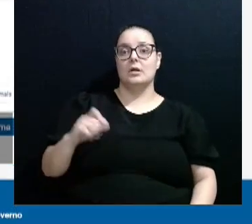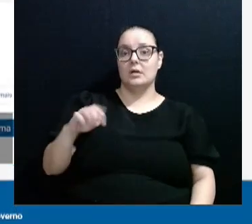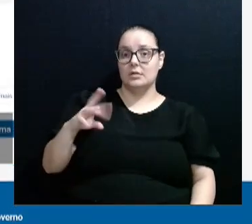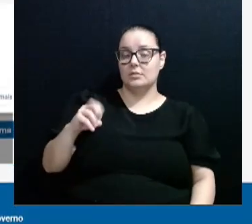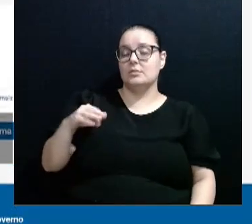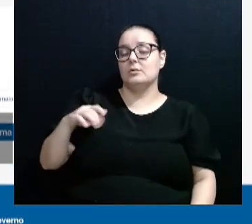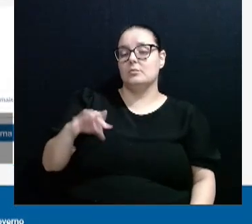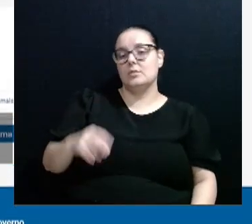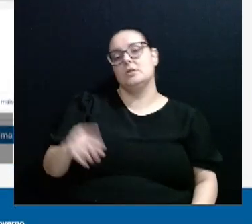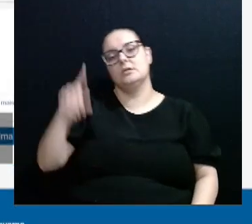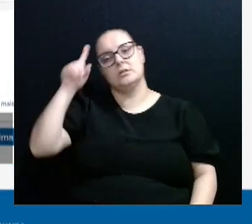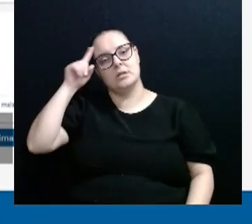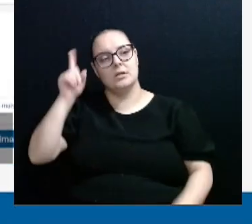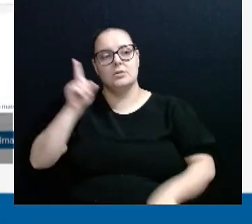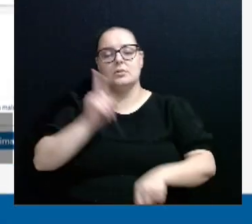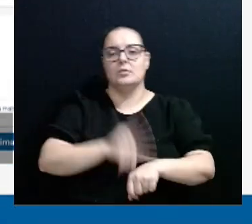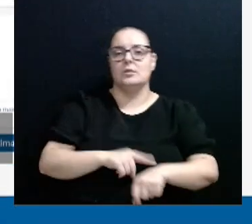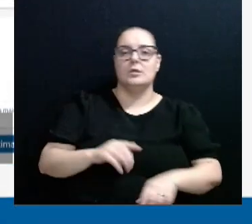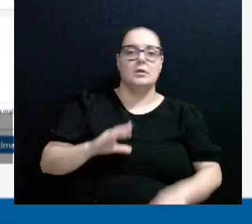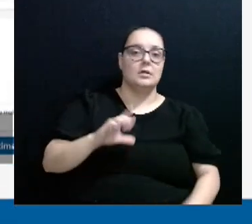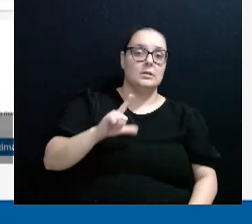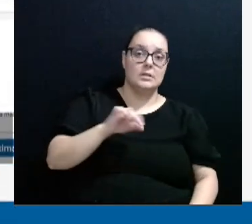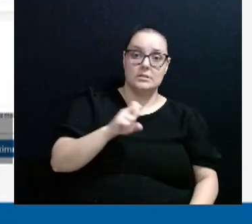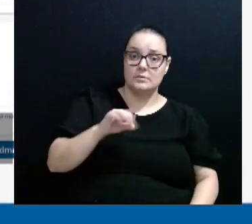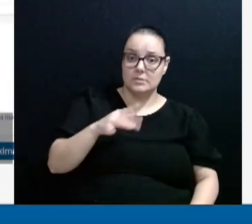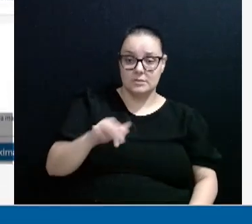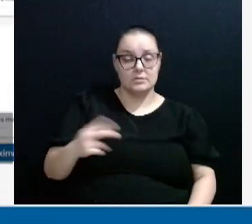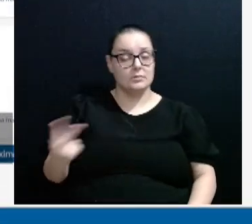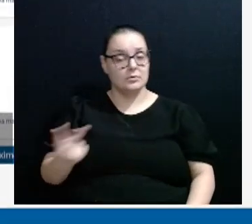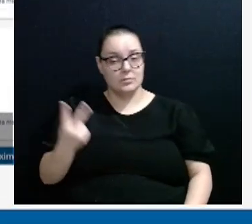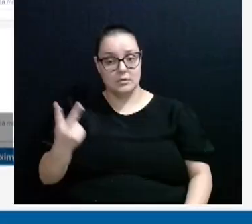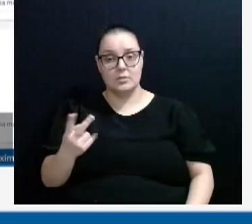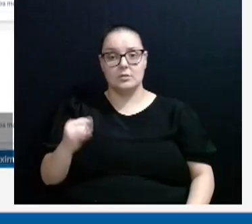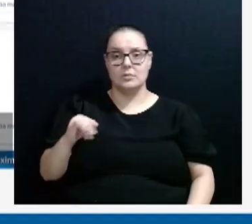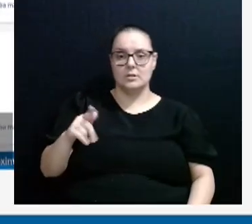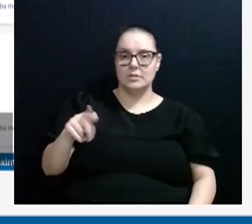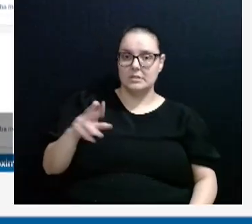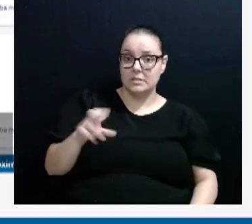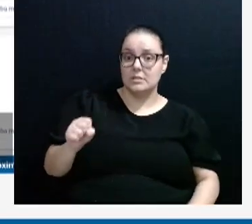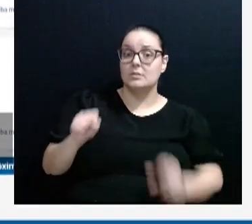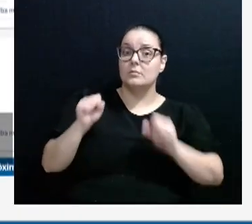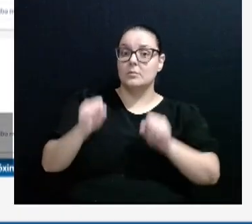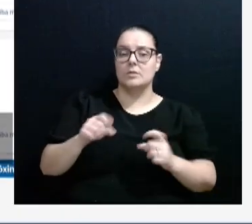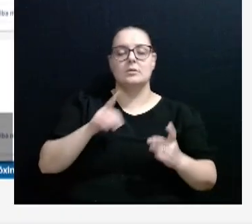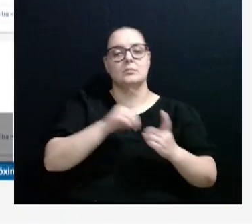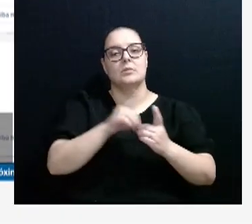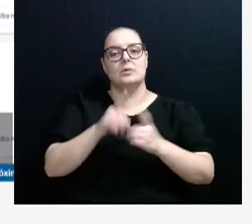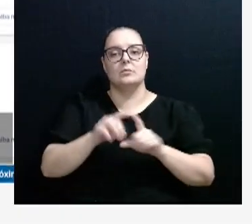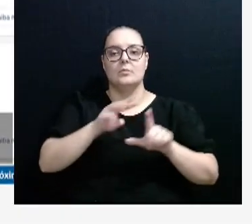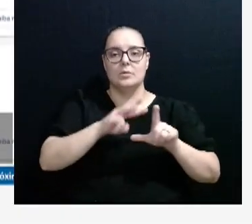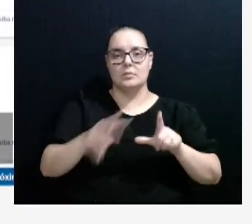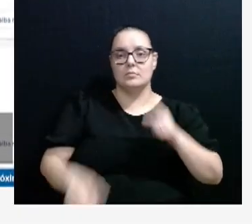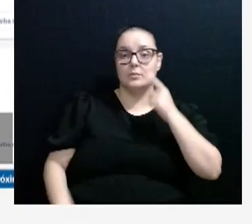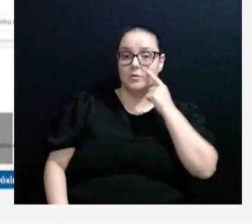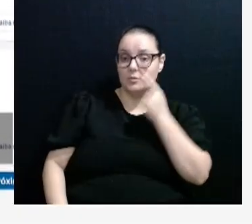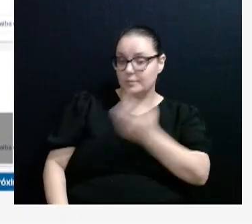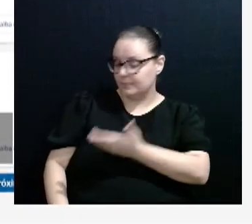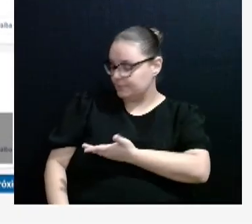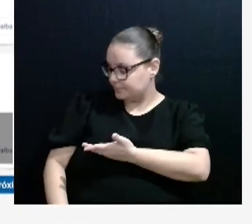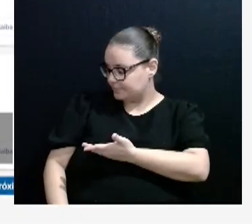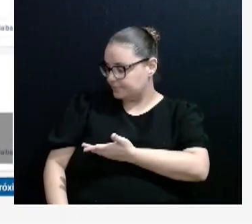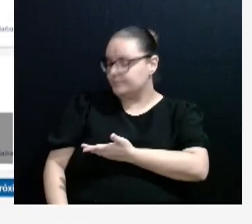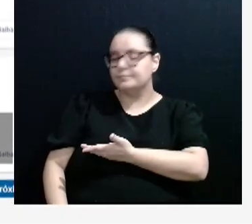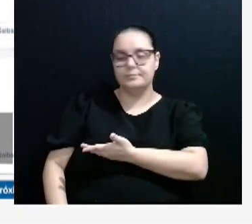horários, classificações indicativas e os valores dos ingressos poderão ser consultadas no calendário de eventos da Prefeitura de Campinas no próprio site